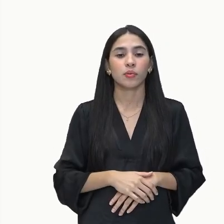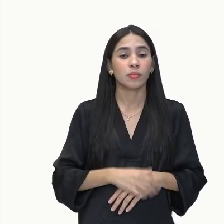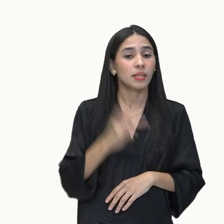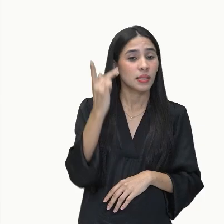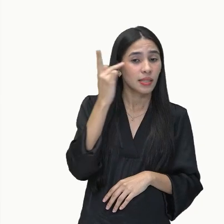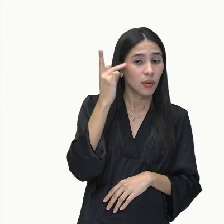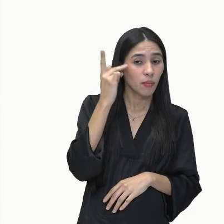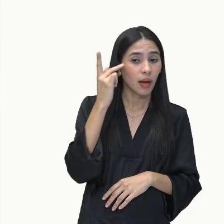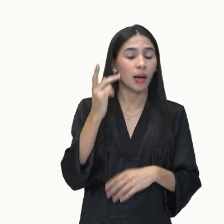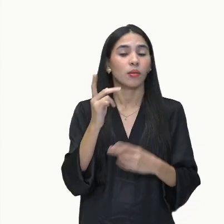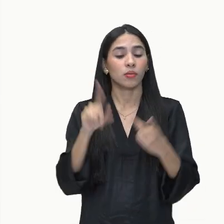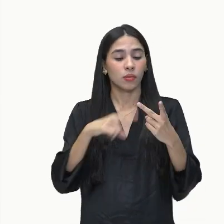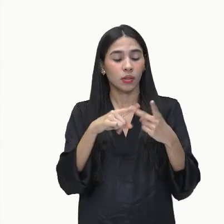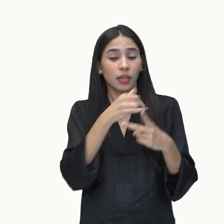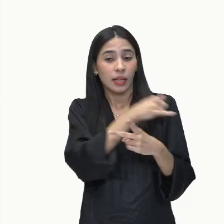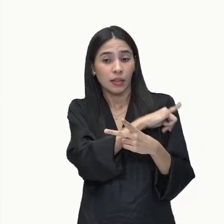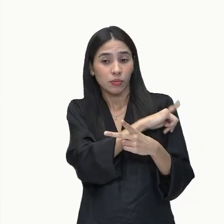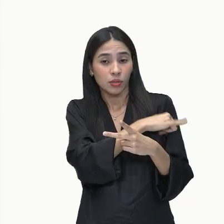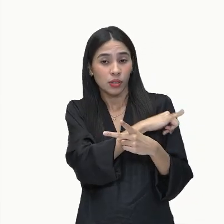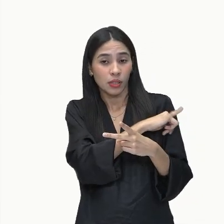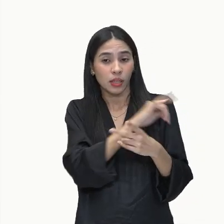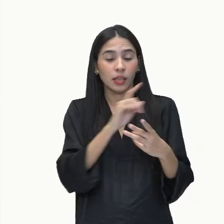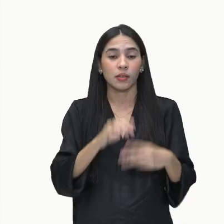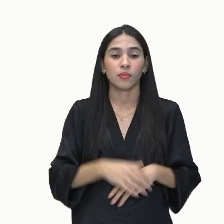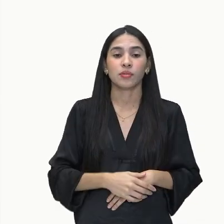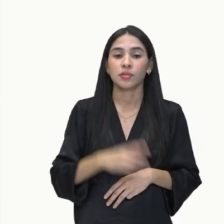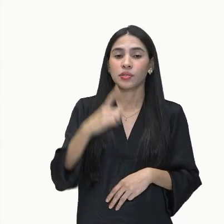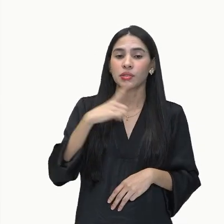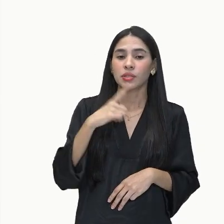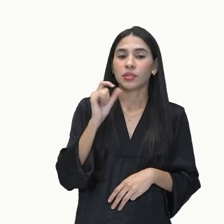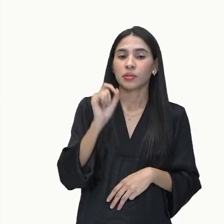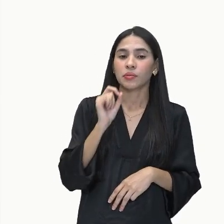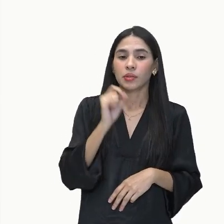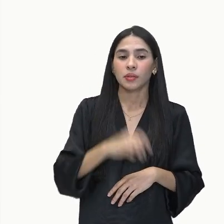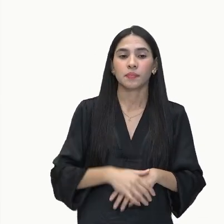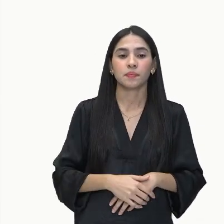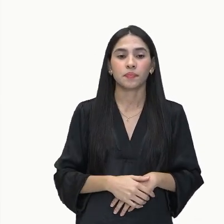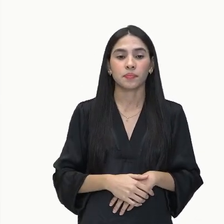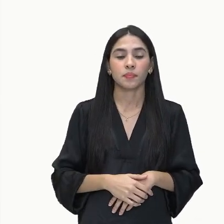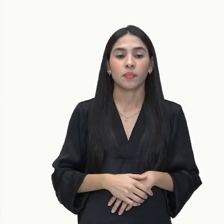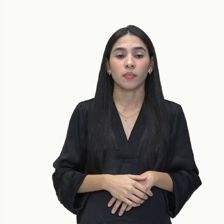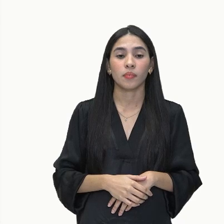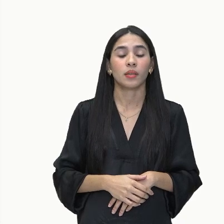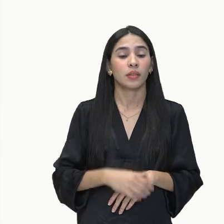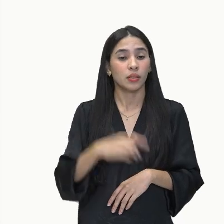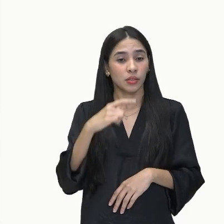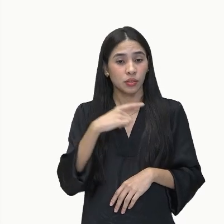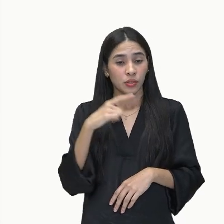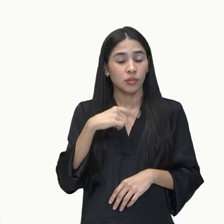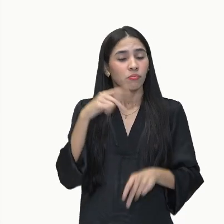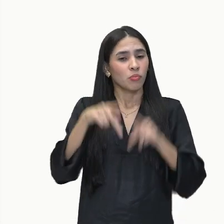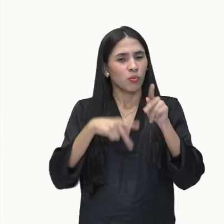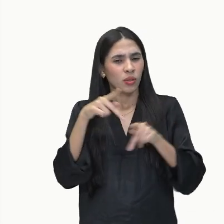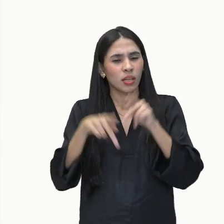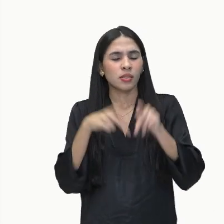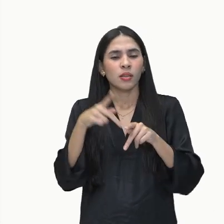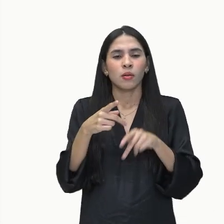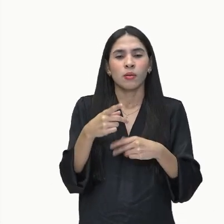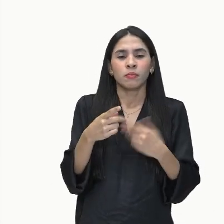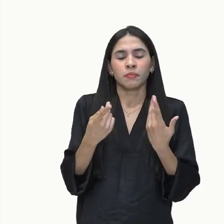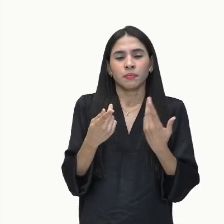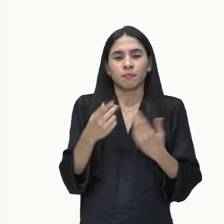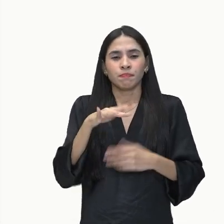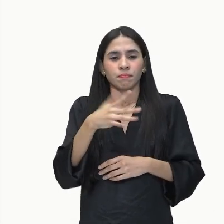Paulo, Rio de Janeiro, né? Que tinha uma população urbana em torno de